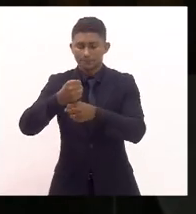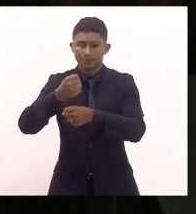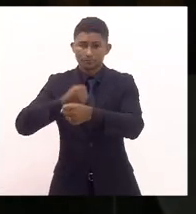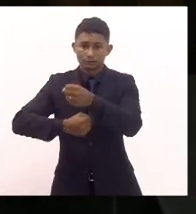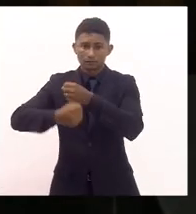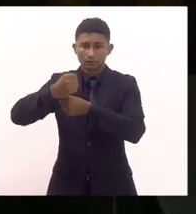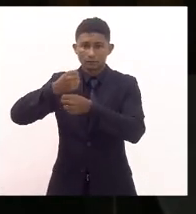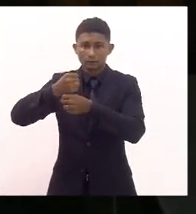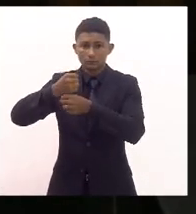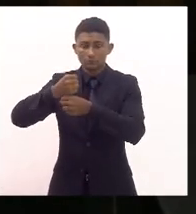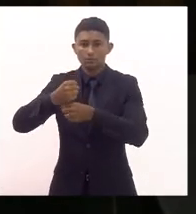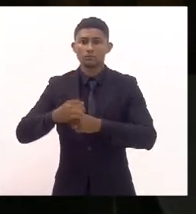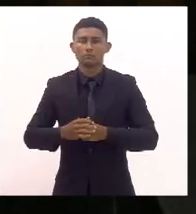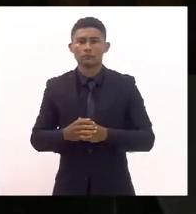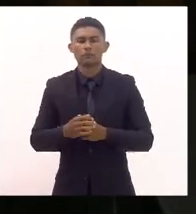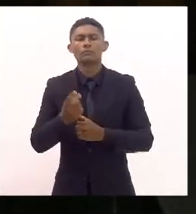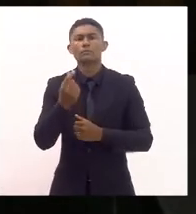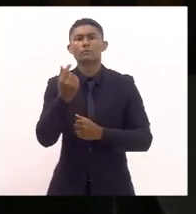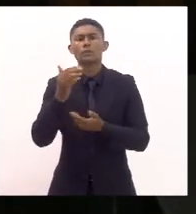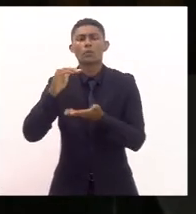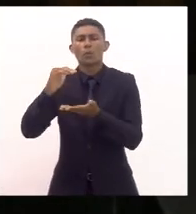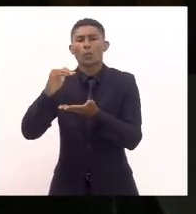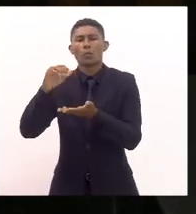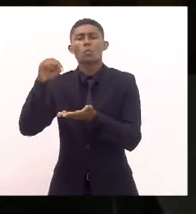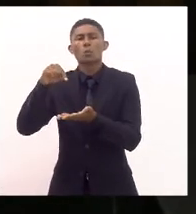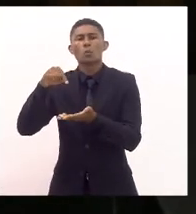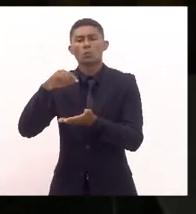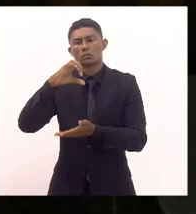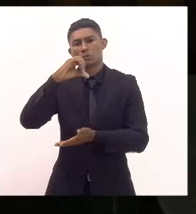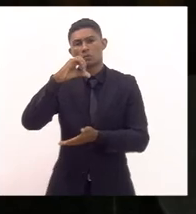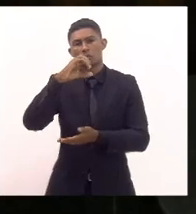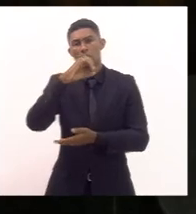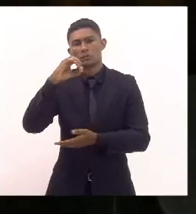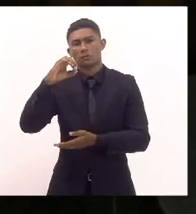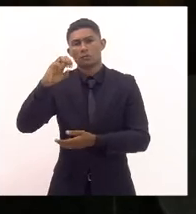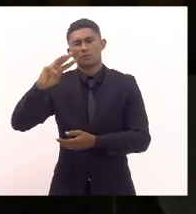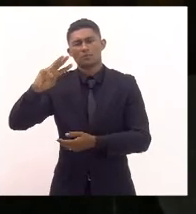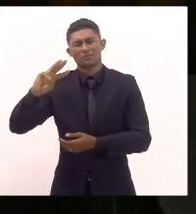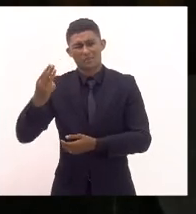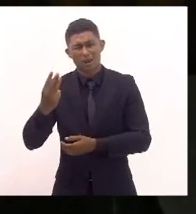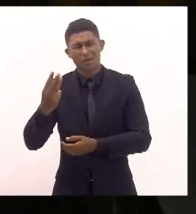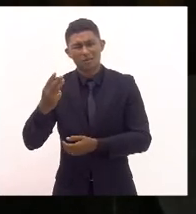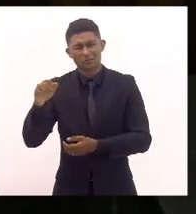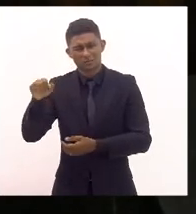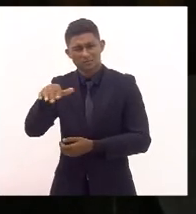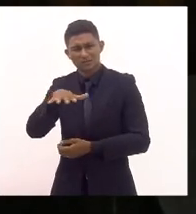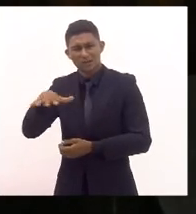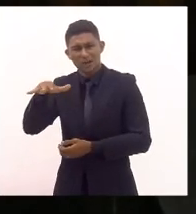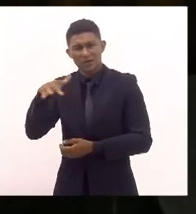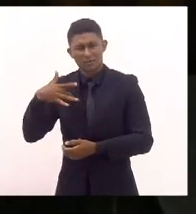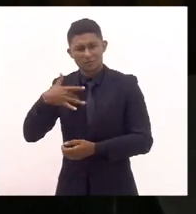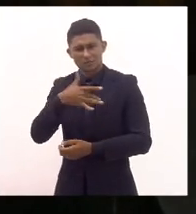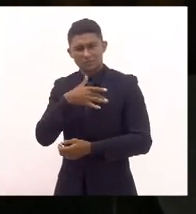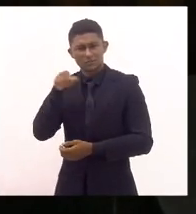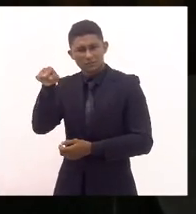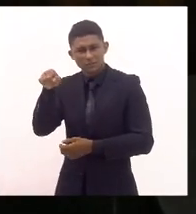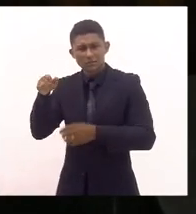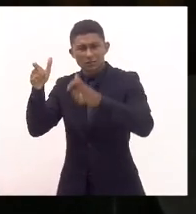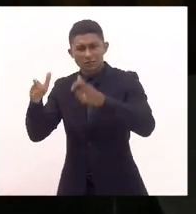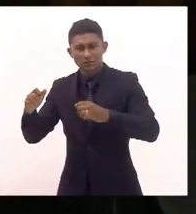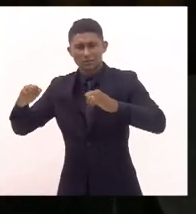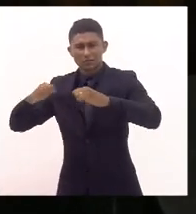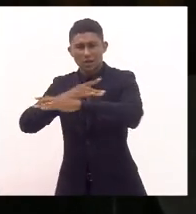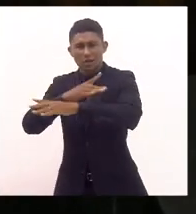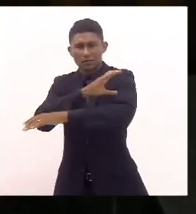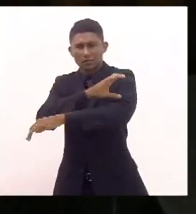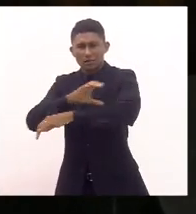passado o orçamento. Quase 900 milhões só para saúde de Campos É isso